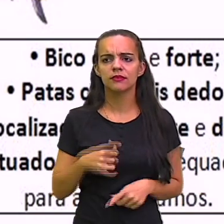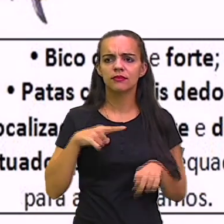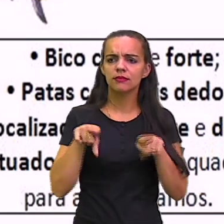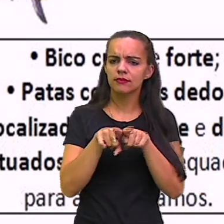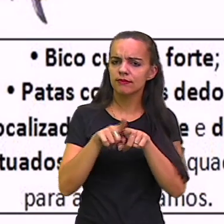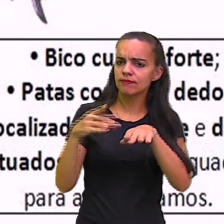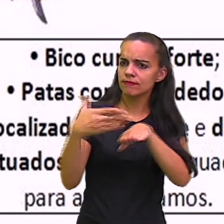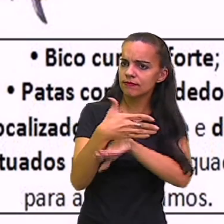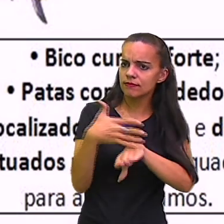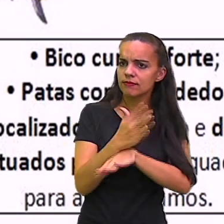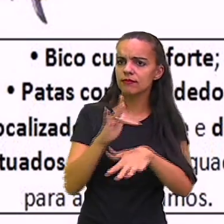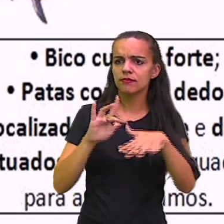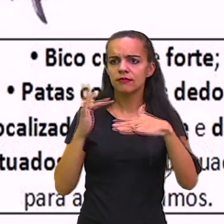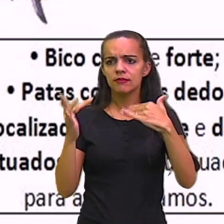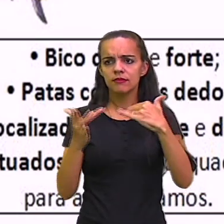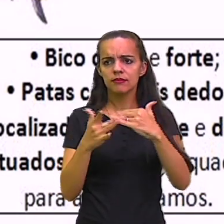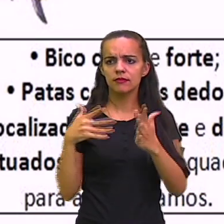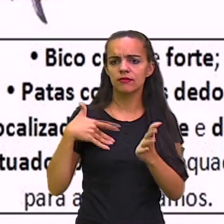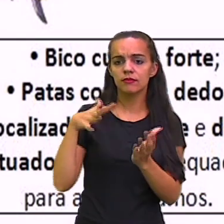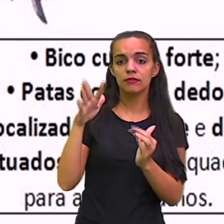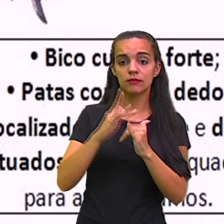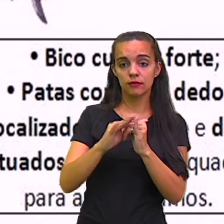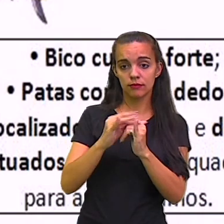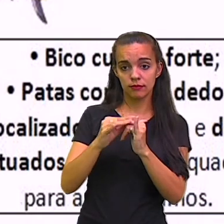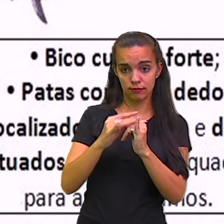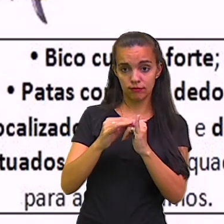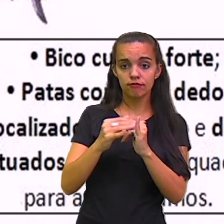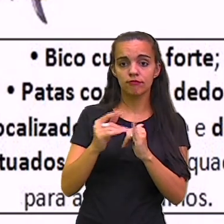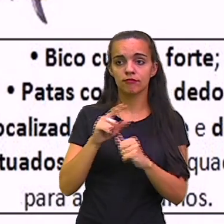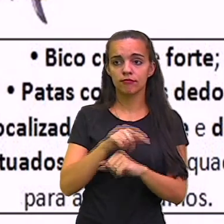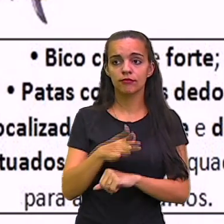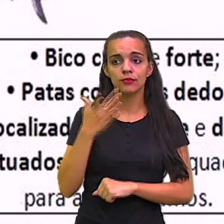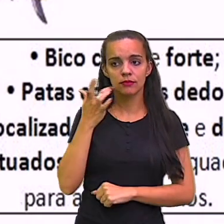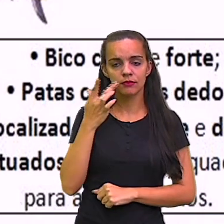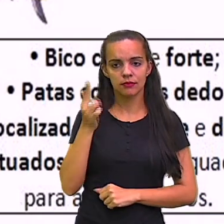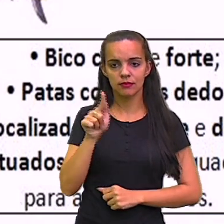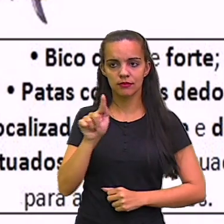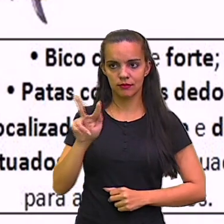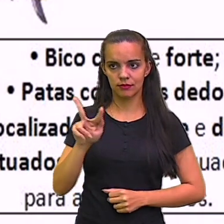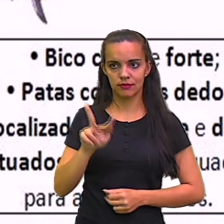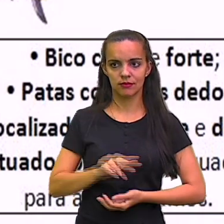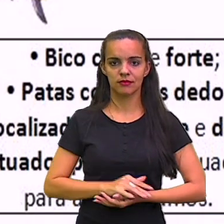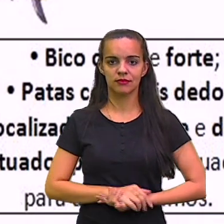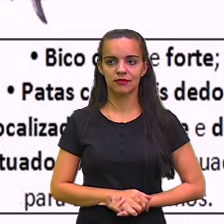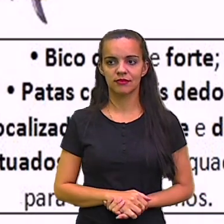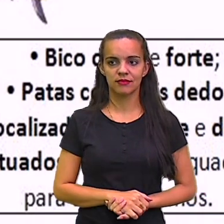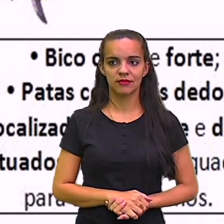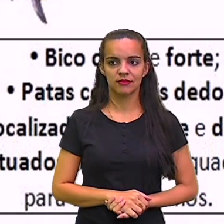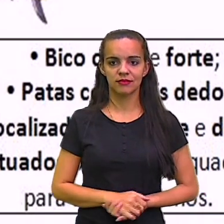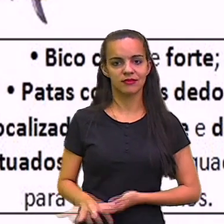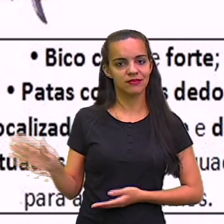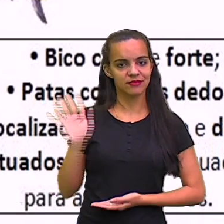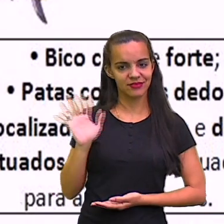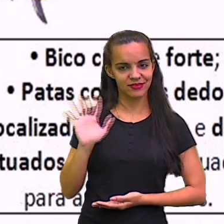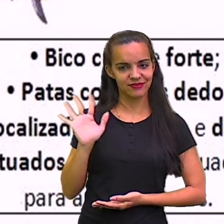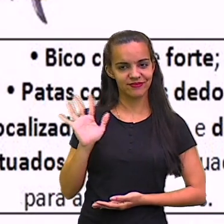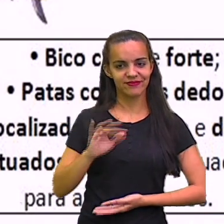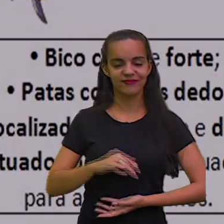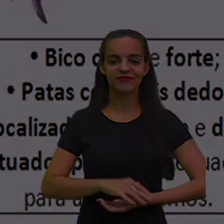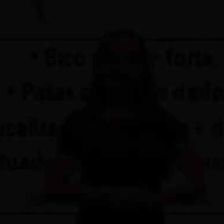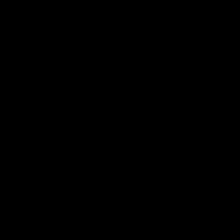acessar nossas redes sociais e se inscrever em nosso canal YouTube smed vi até